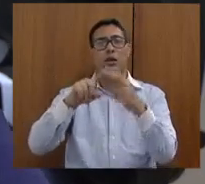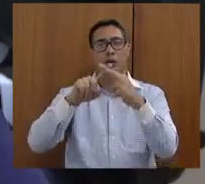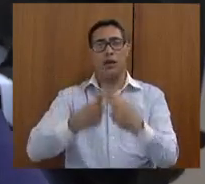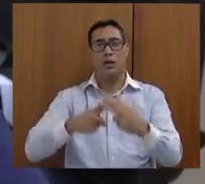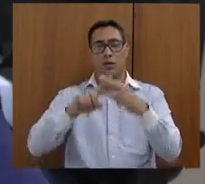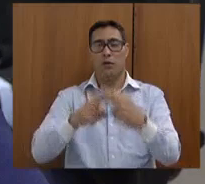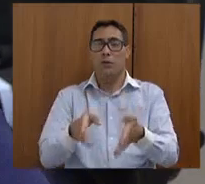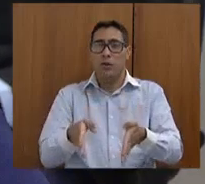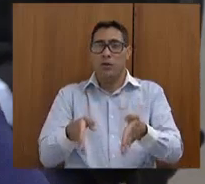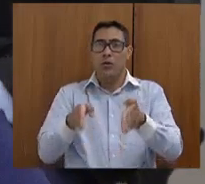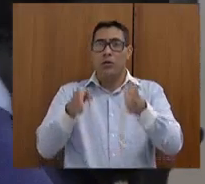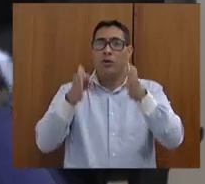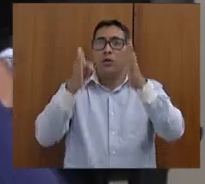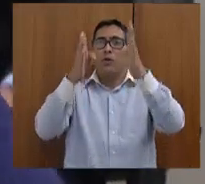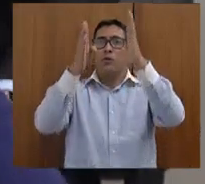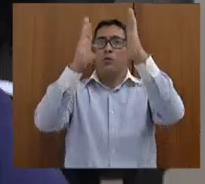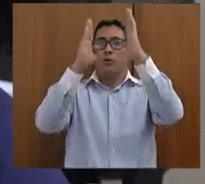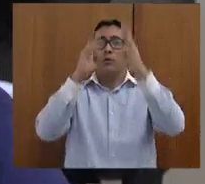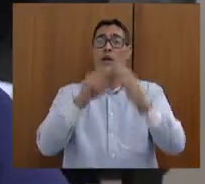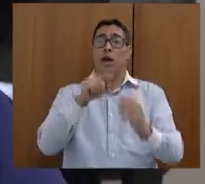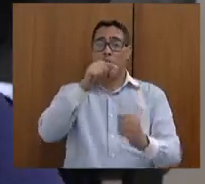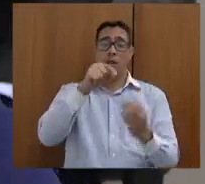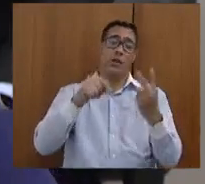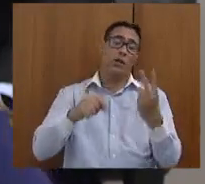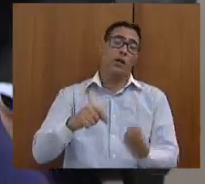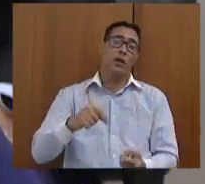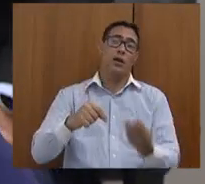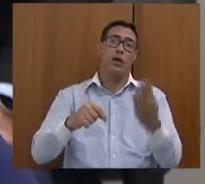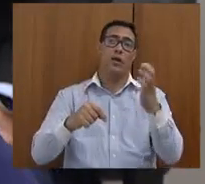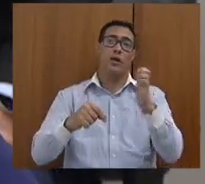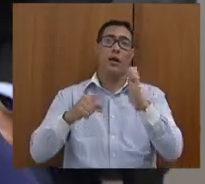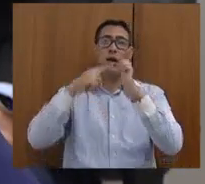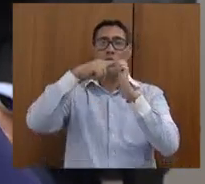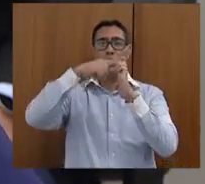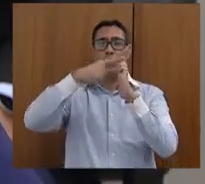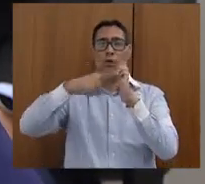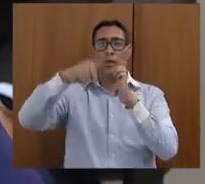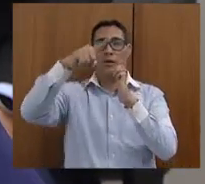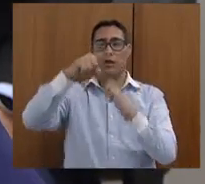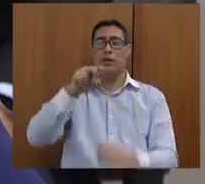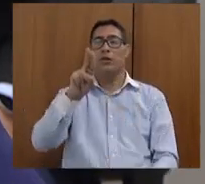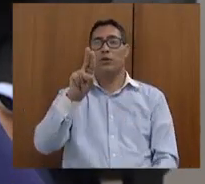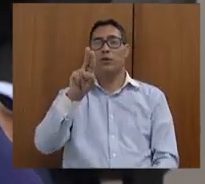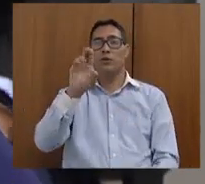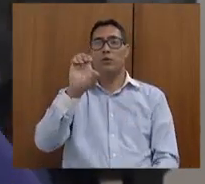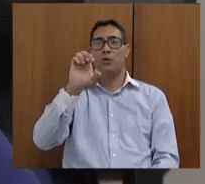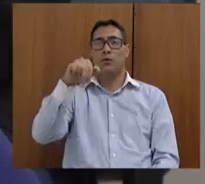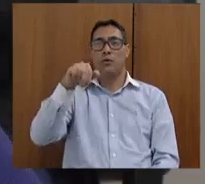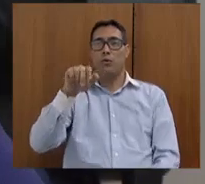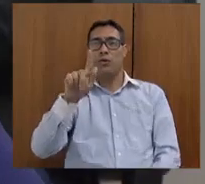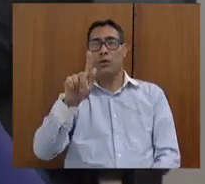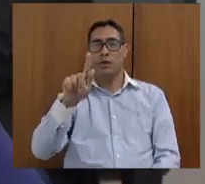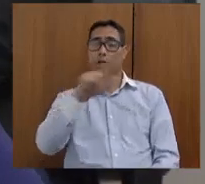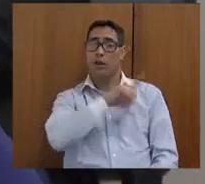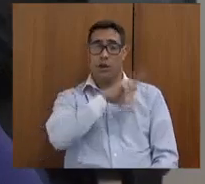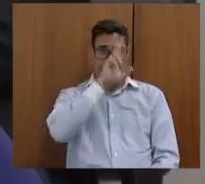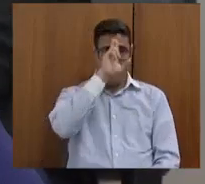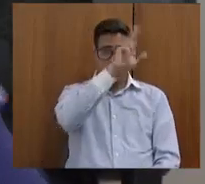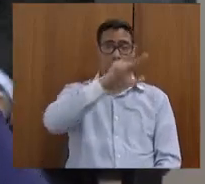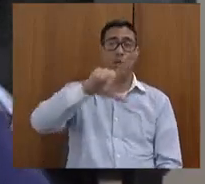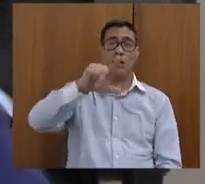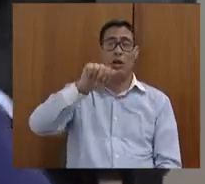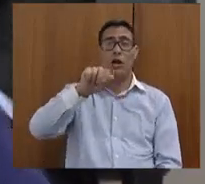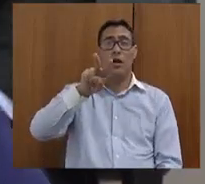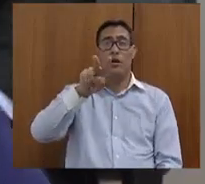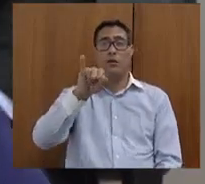Estadual na UEMG em diálogo direto lá com a secretária com a reitora Lavínia nós conseguimos desprender